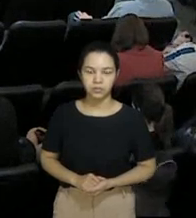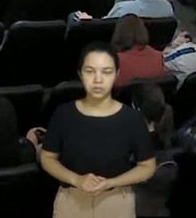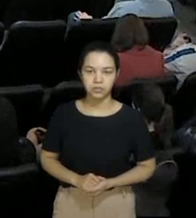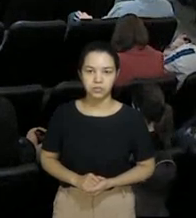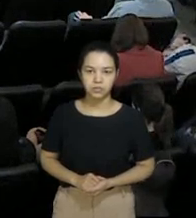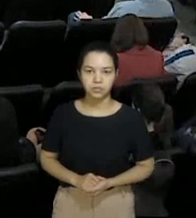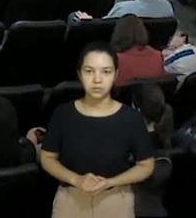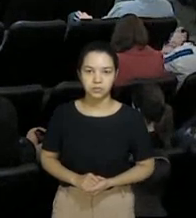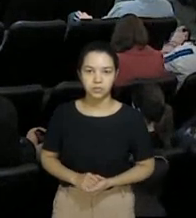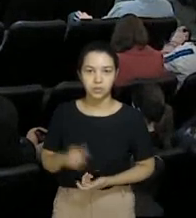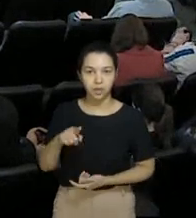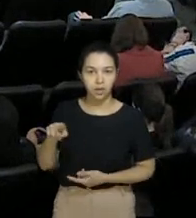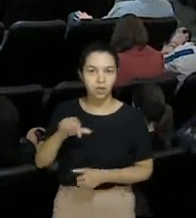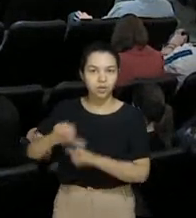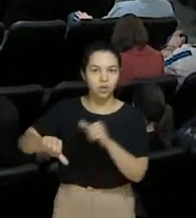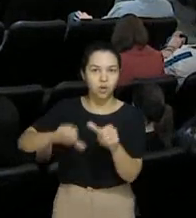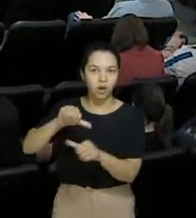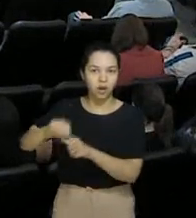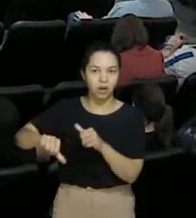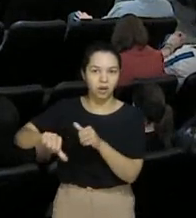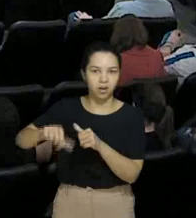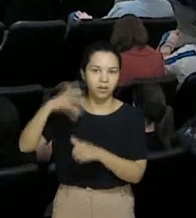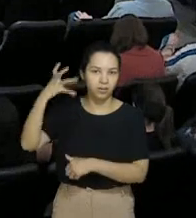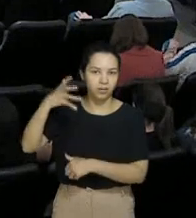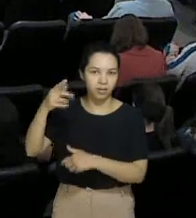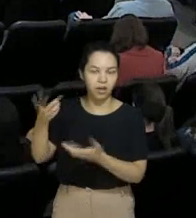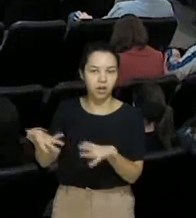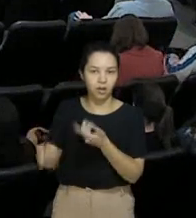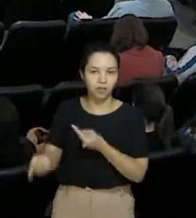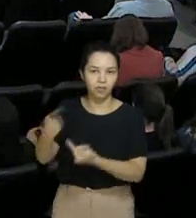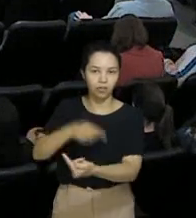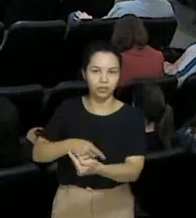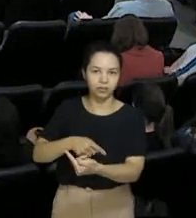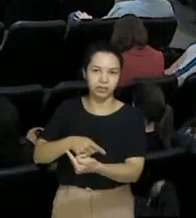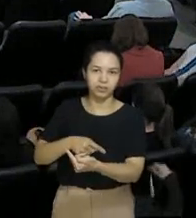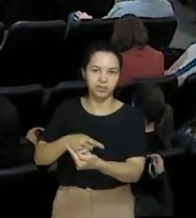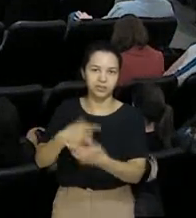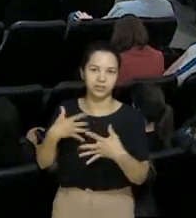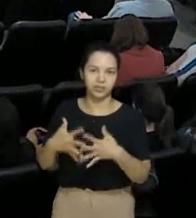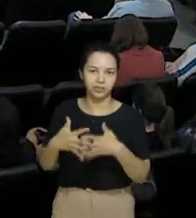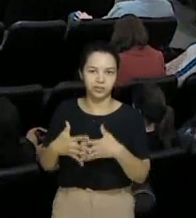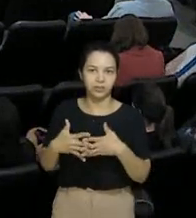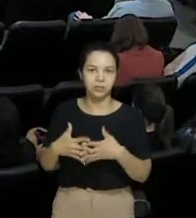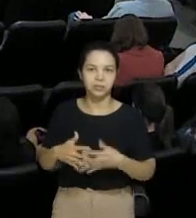É que eles tinham trocado a palestra e voltaram. Aí também não dá, né?